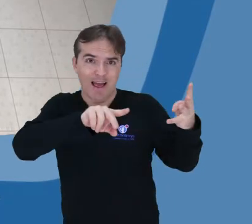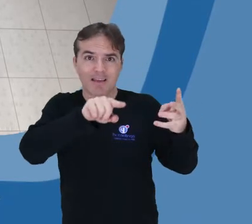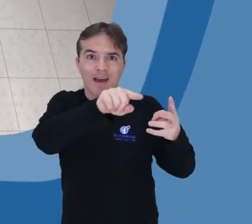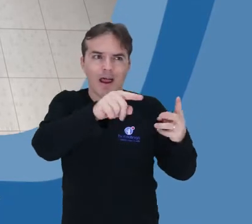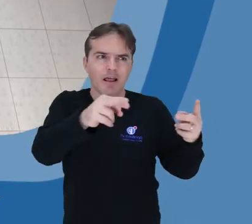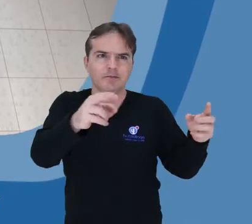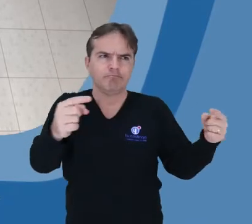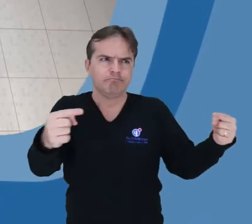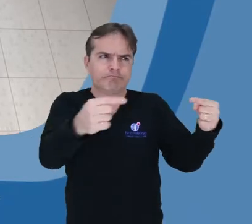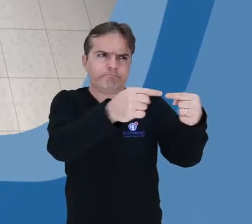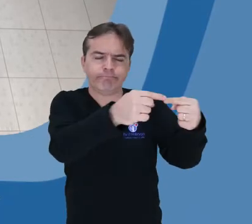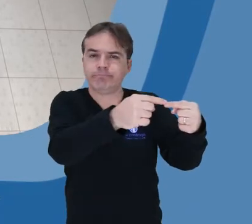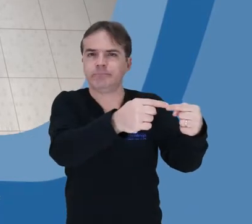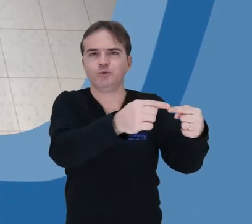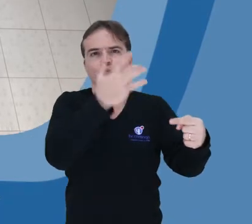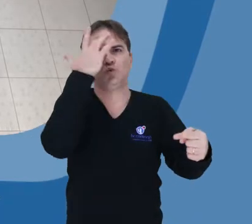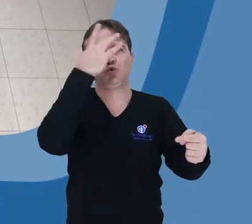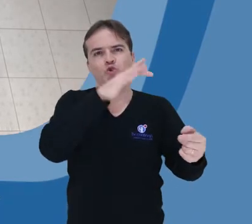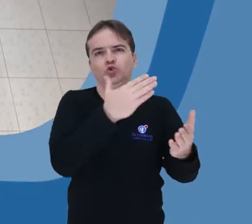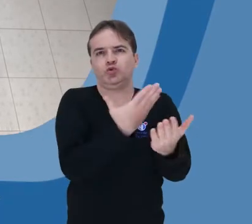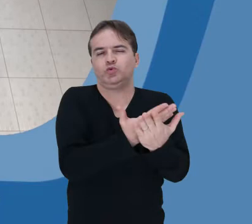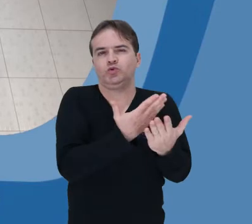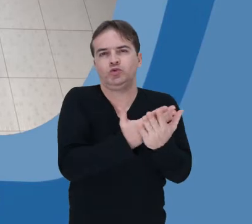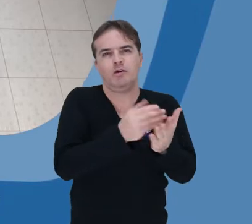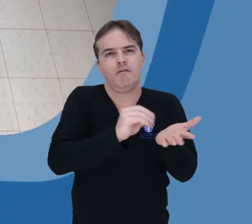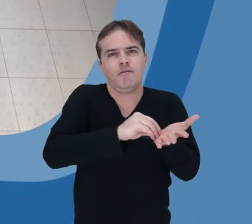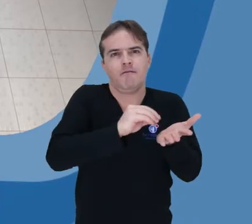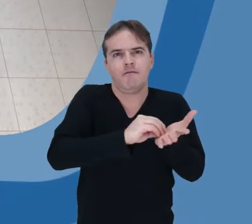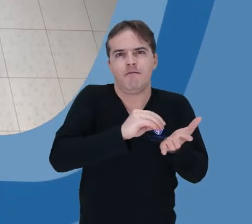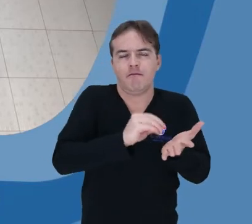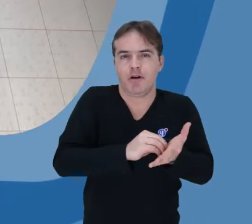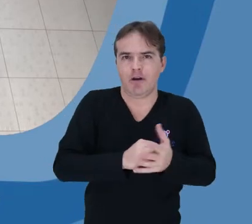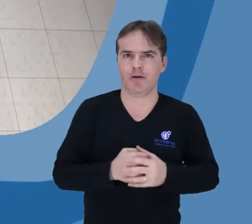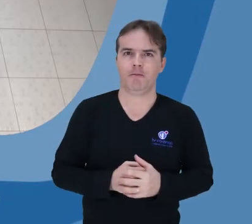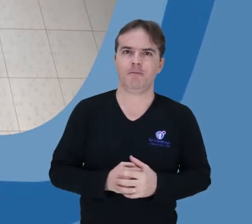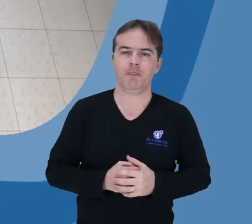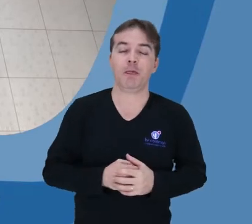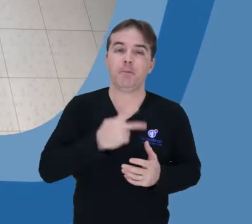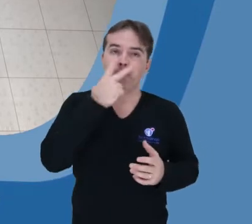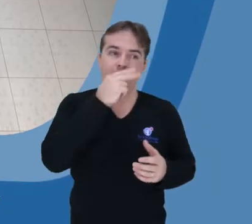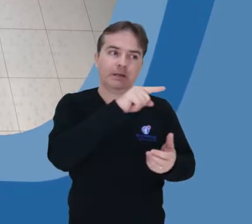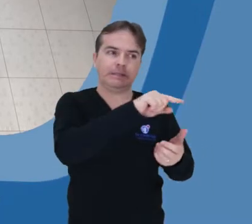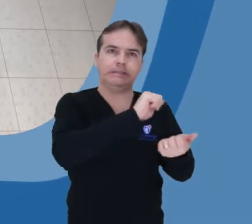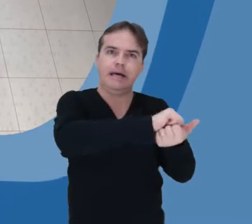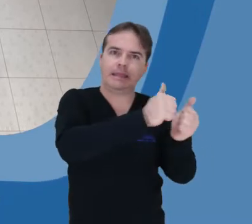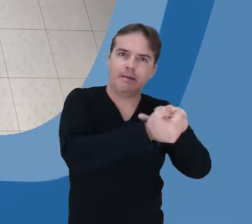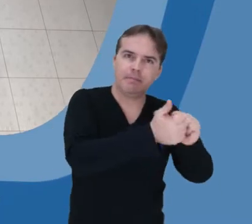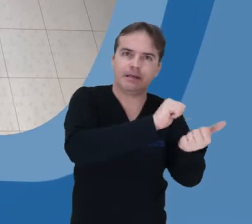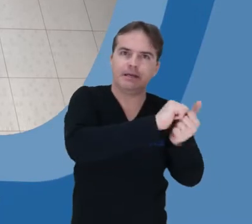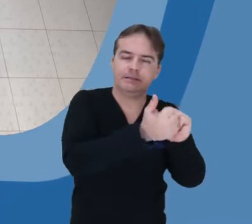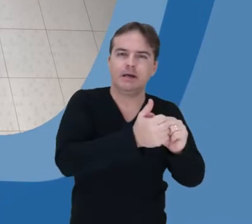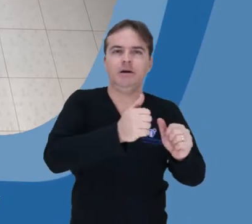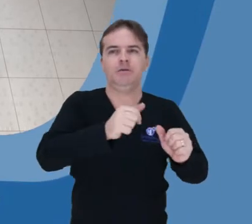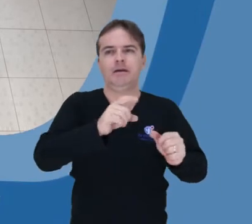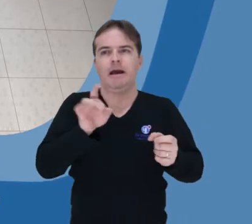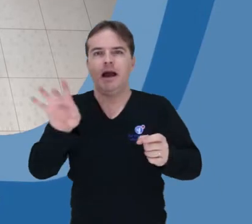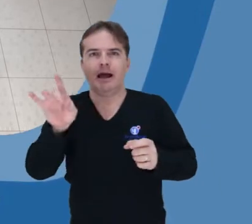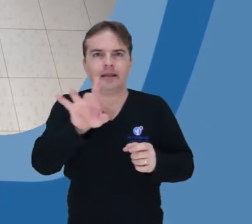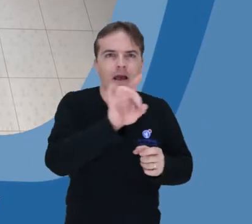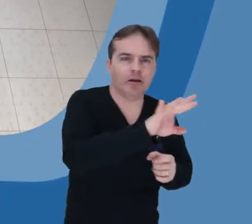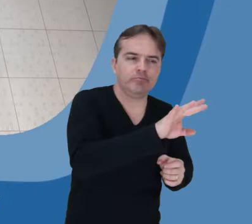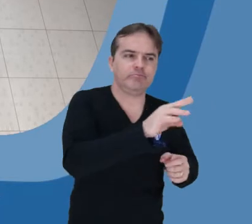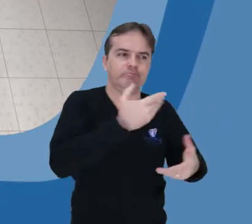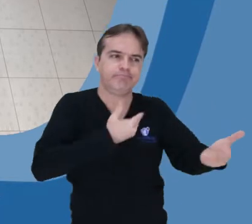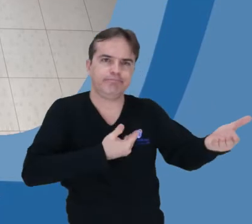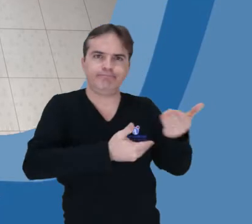do vírus, né? Estão muito mais associados a uma condição de adaptação e resposta indivíduo hospedeiro, de